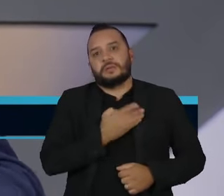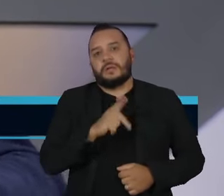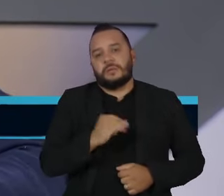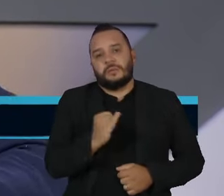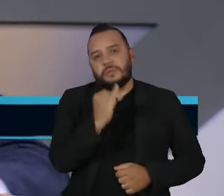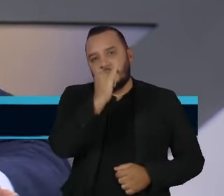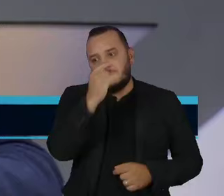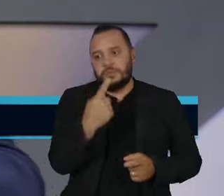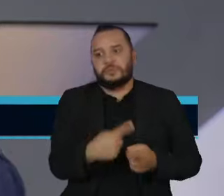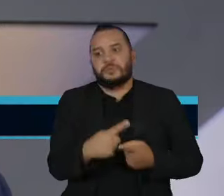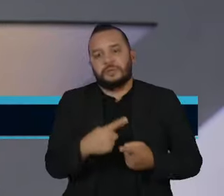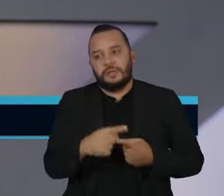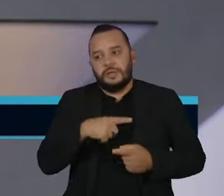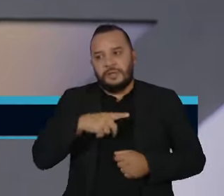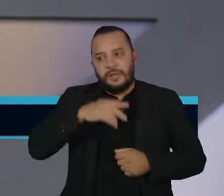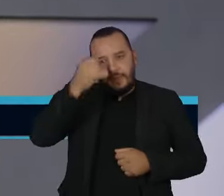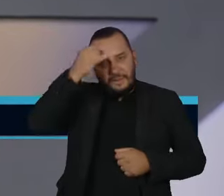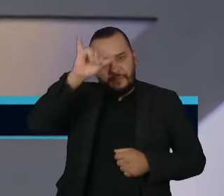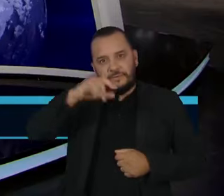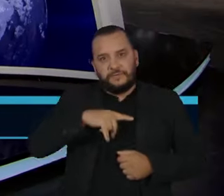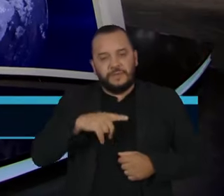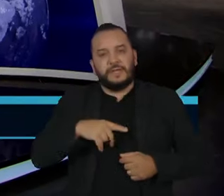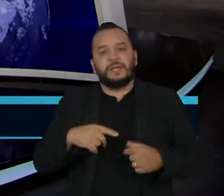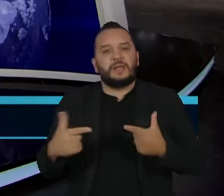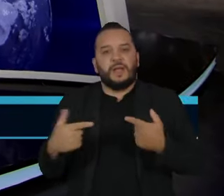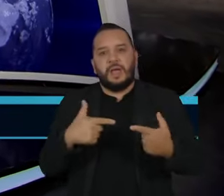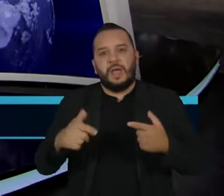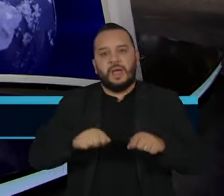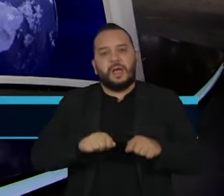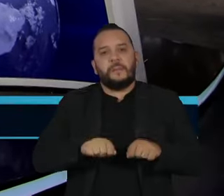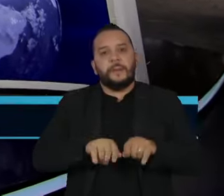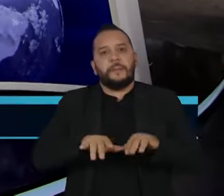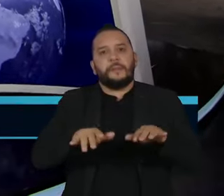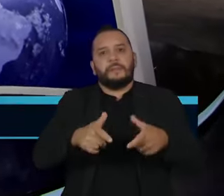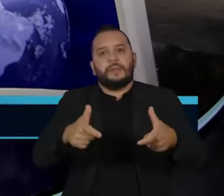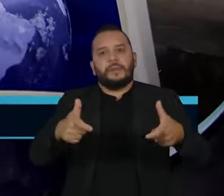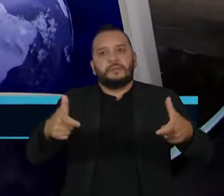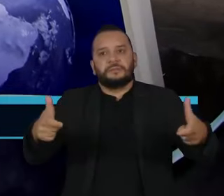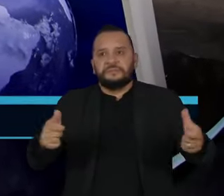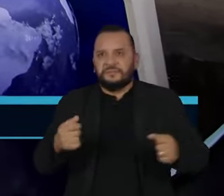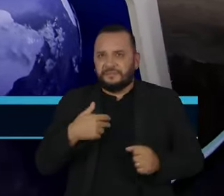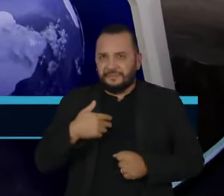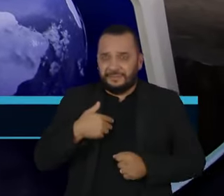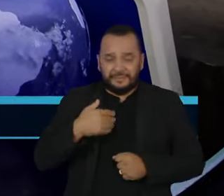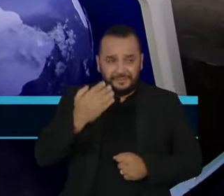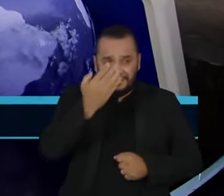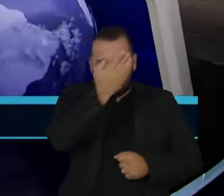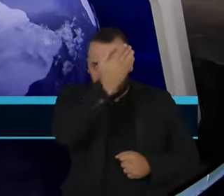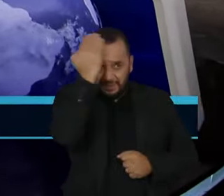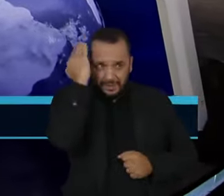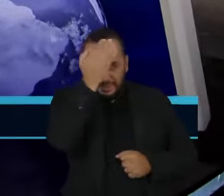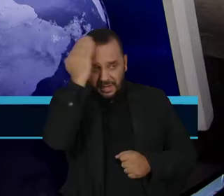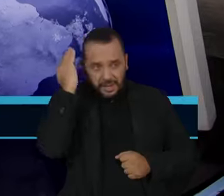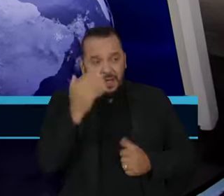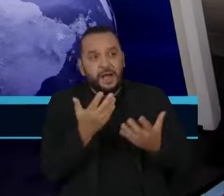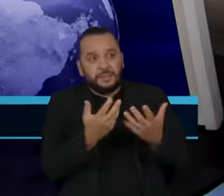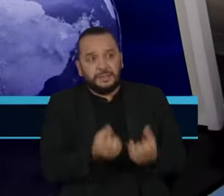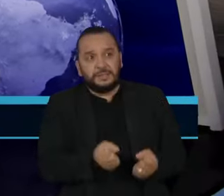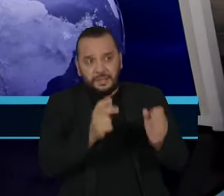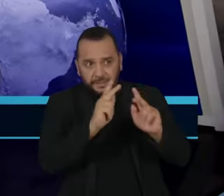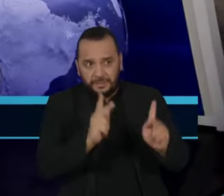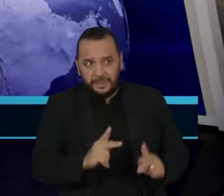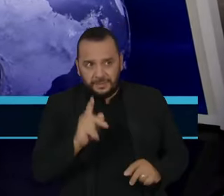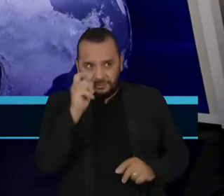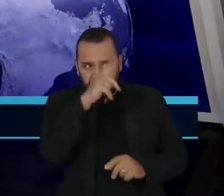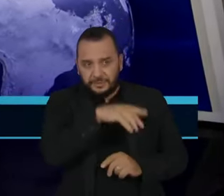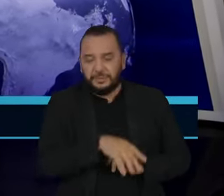para impedir a expansão desse conflito. Imaginar Benjamin Netanyahu cedendo à pressão internacional é praticamente... Ah, sim, não, ele não